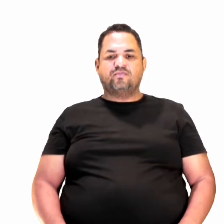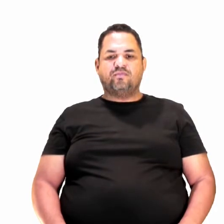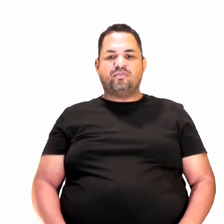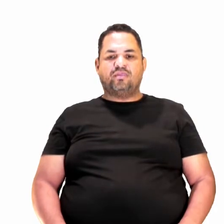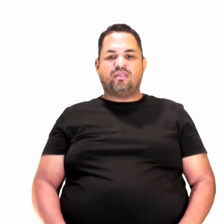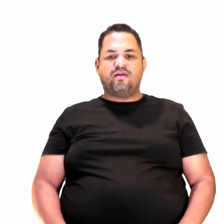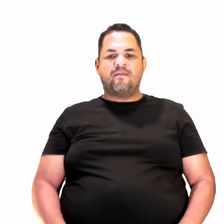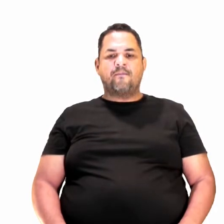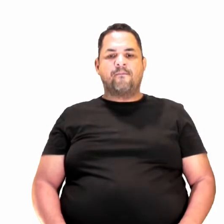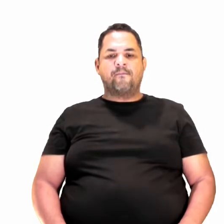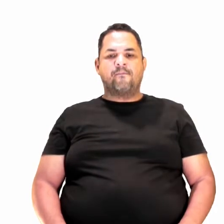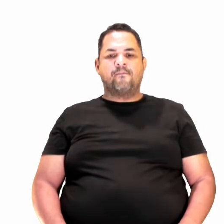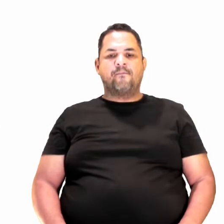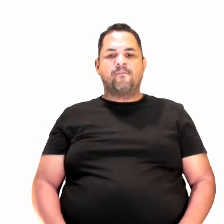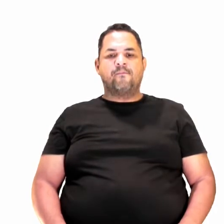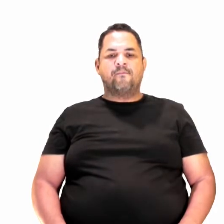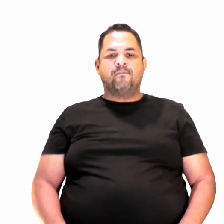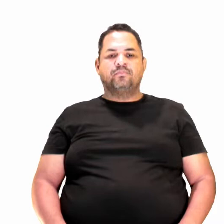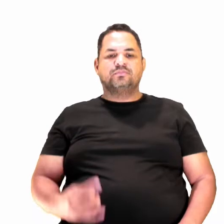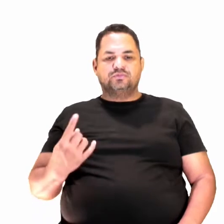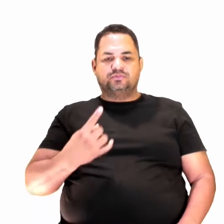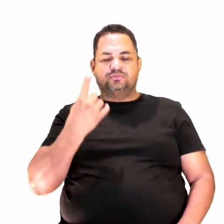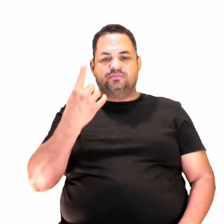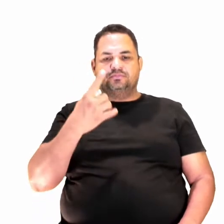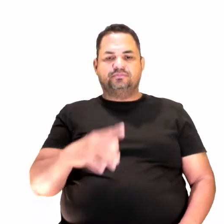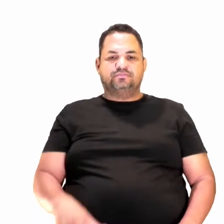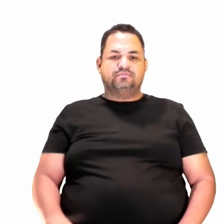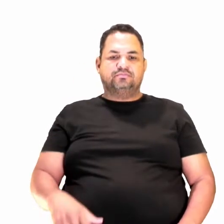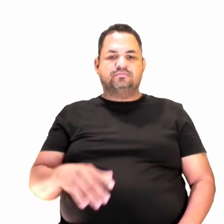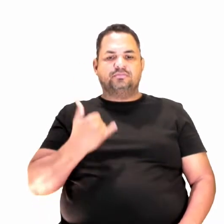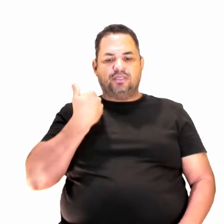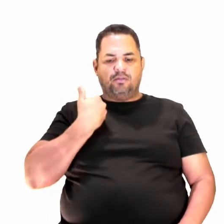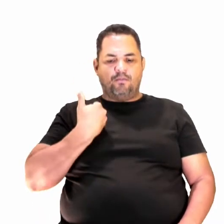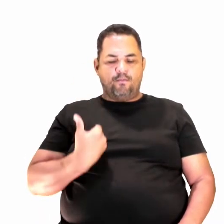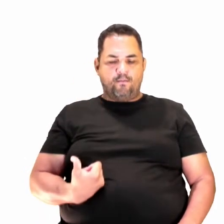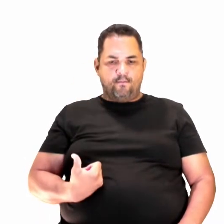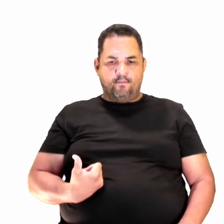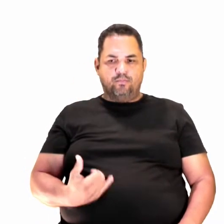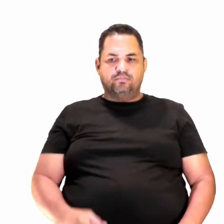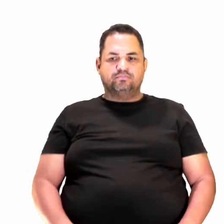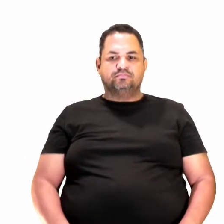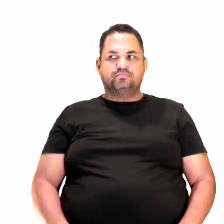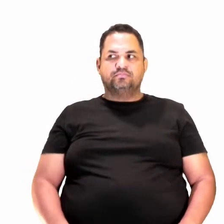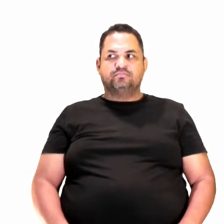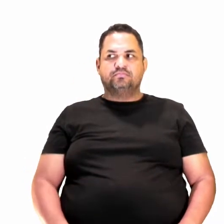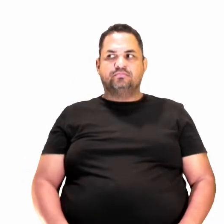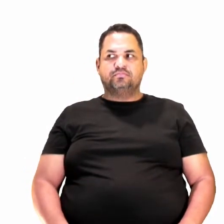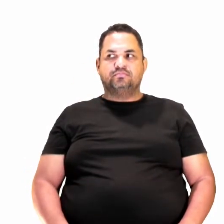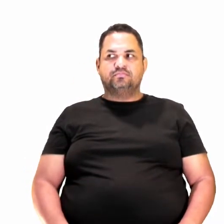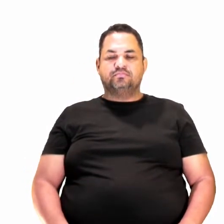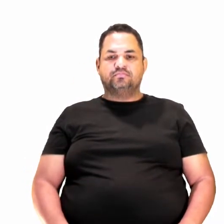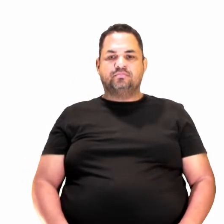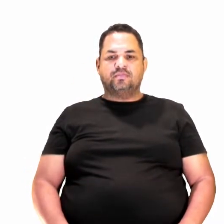have short or long hair? I have. Se fosse eu vou ficar só entre esses dois aqui, porque na verdade meu cabelo